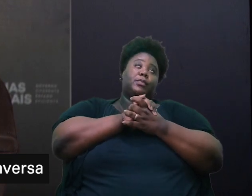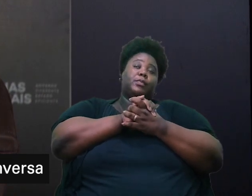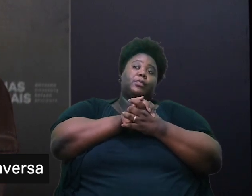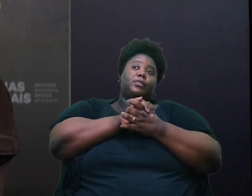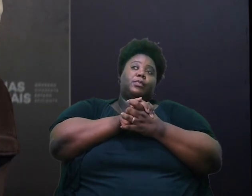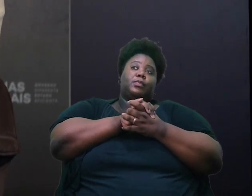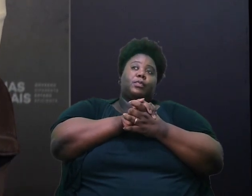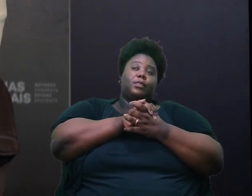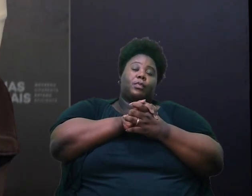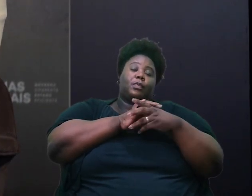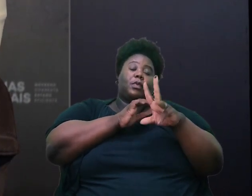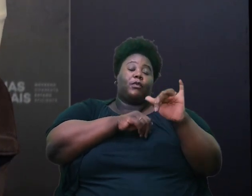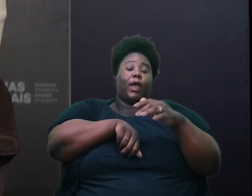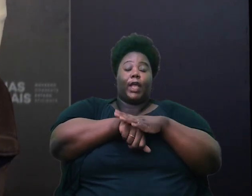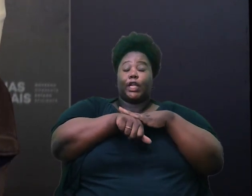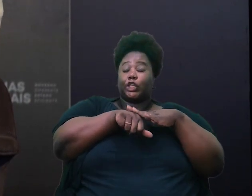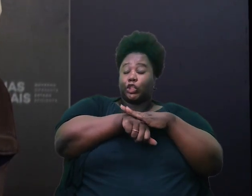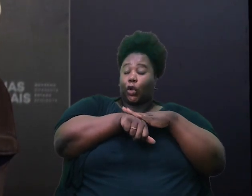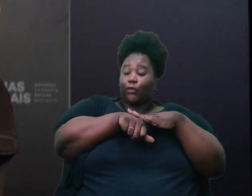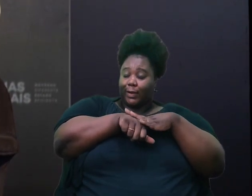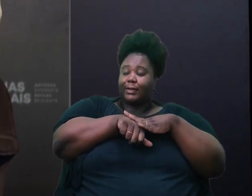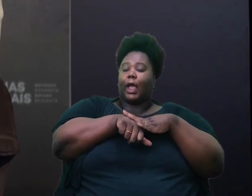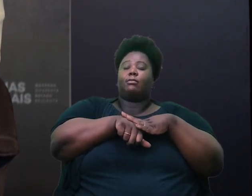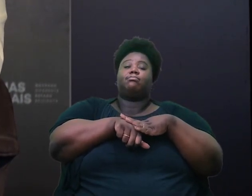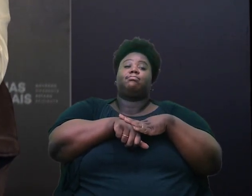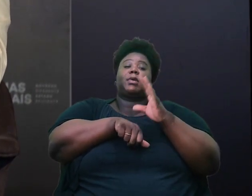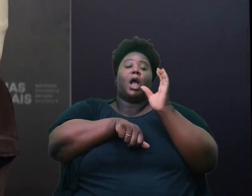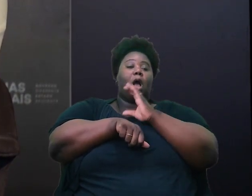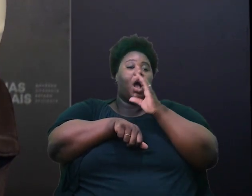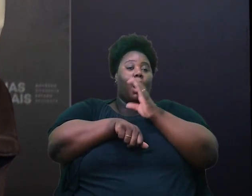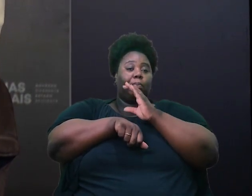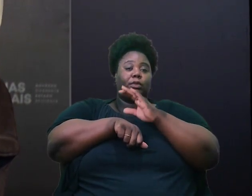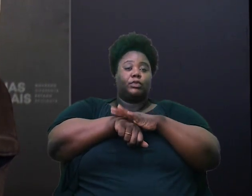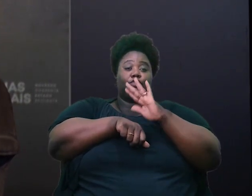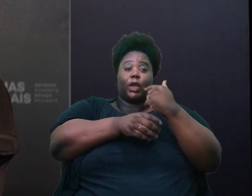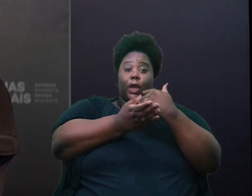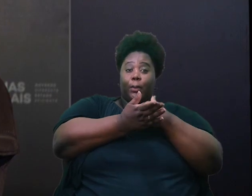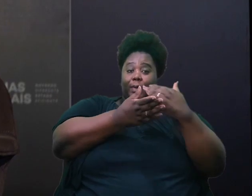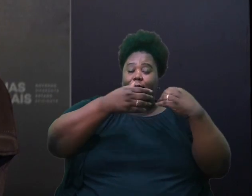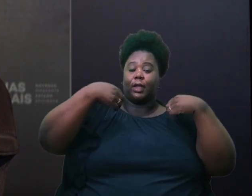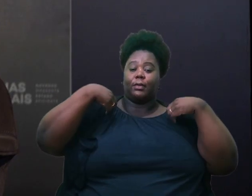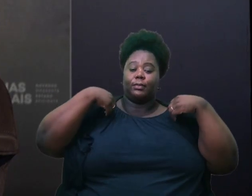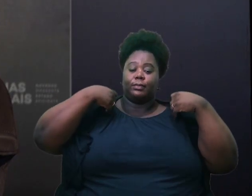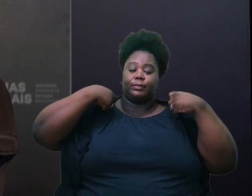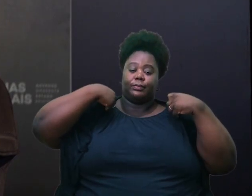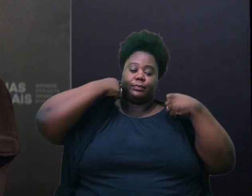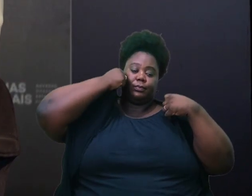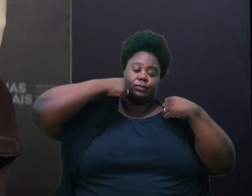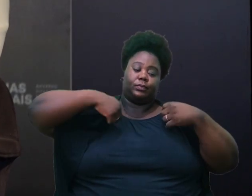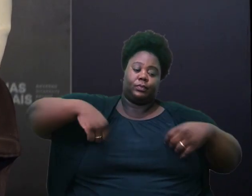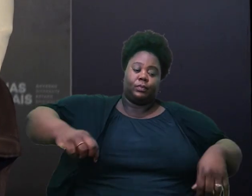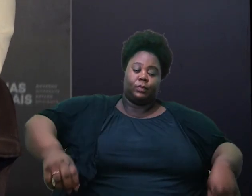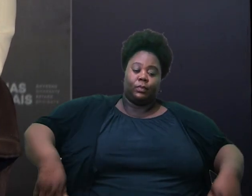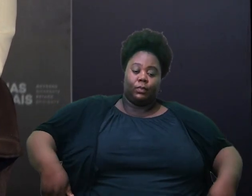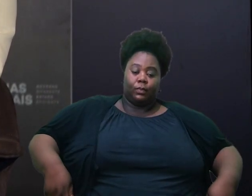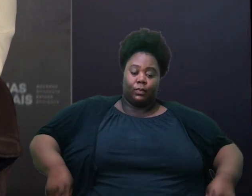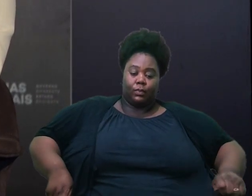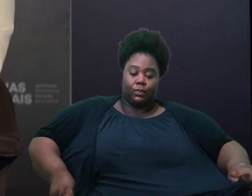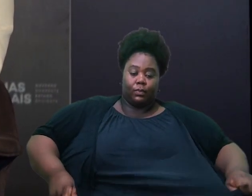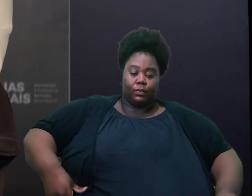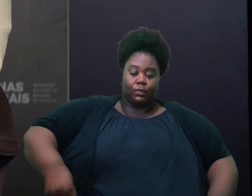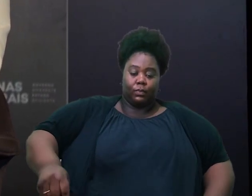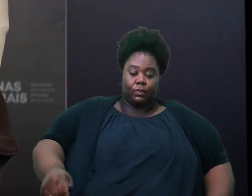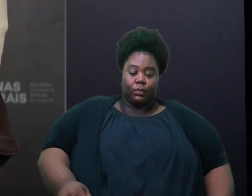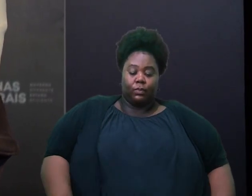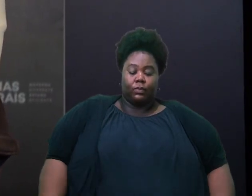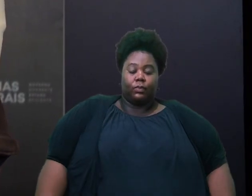conversa, e já, enfim, vou começar fazendo perguntas aqui para a Leda